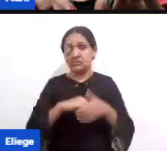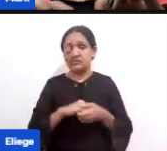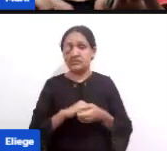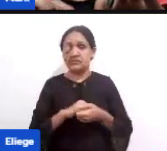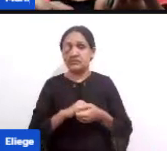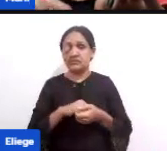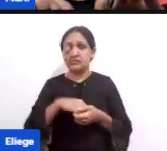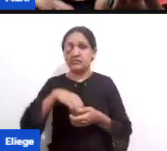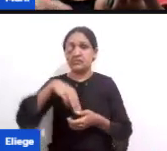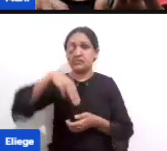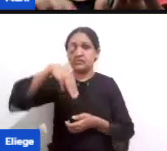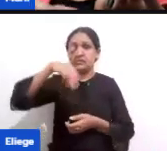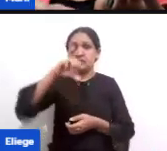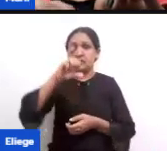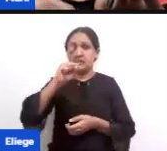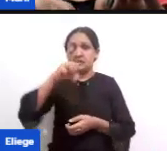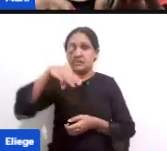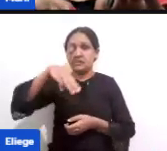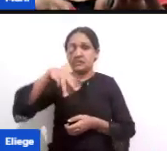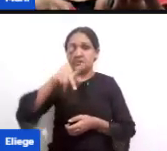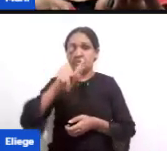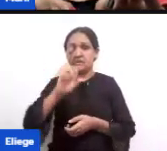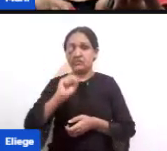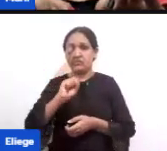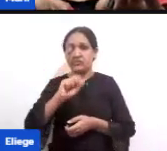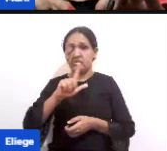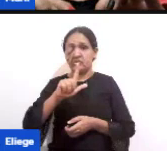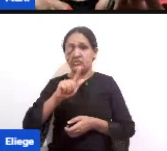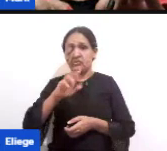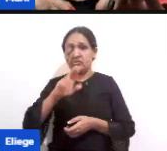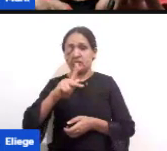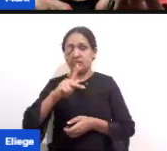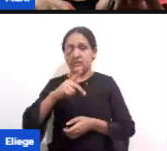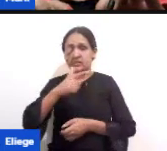CEMED GFEM segundo ano, tá bom?